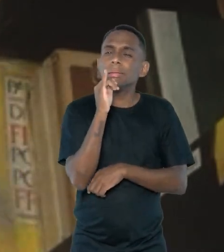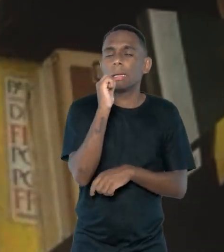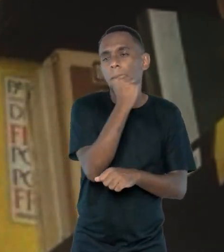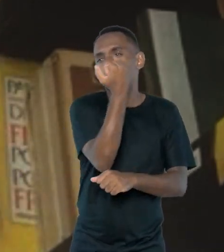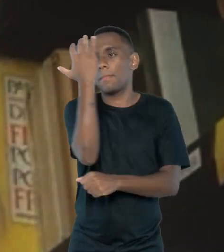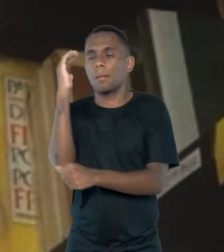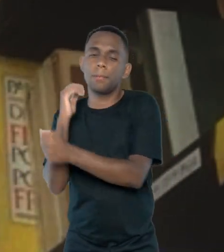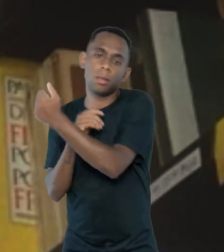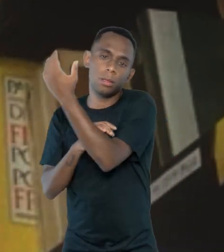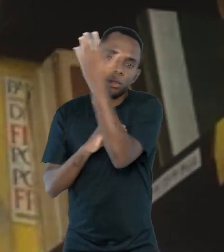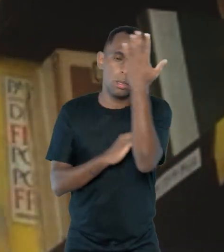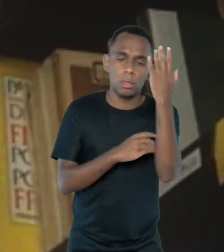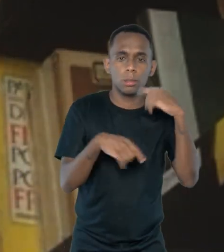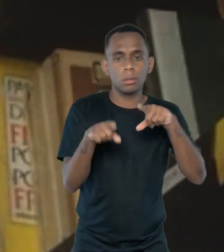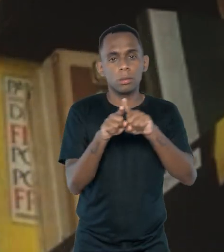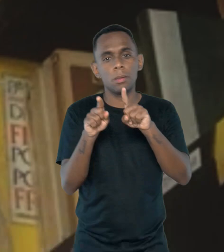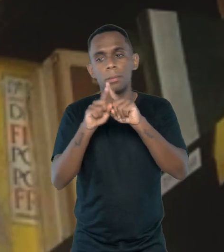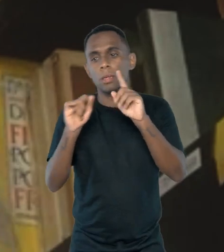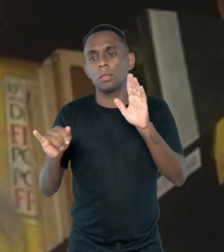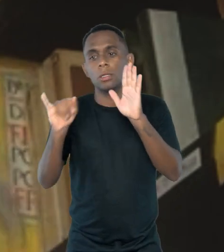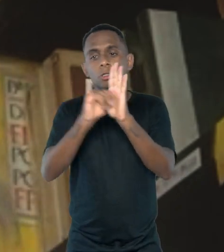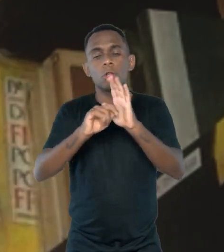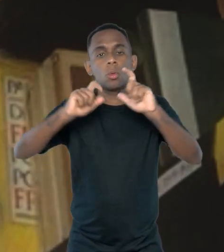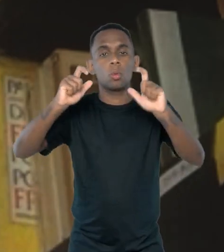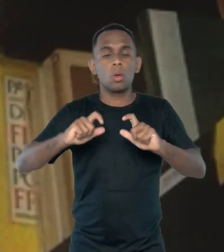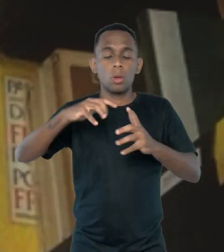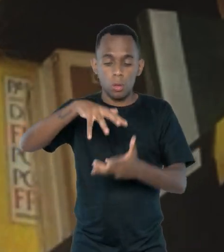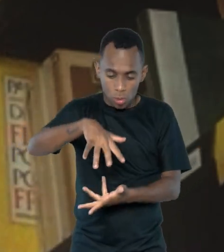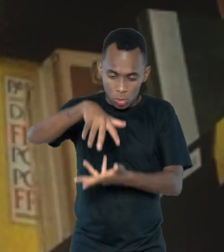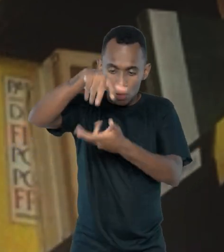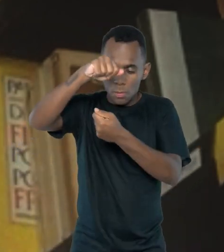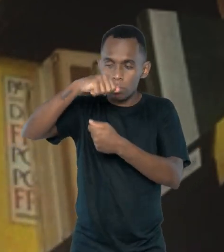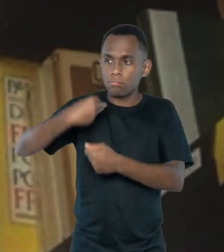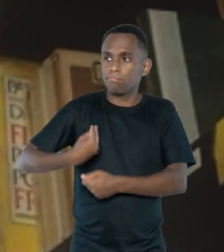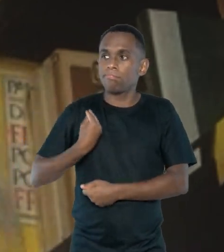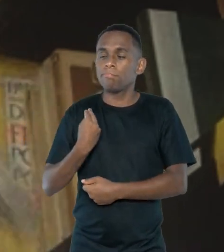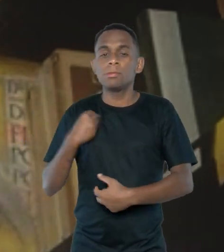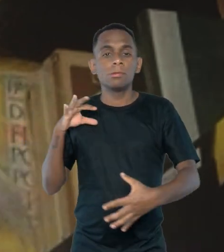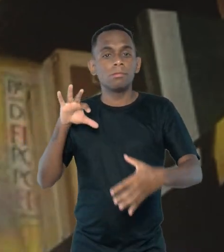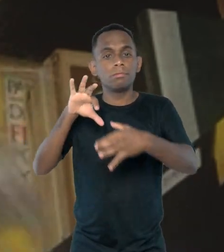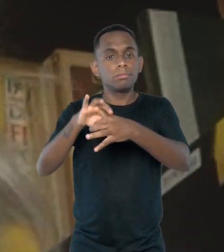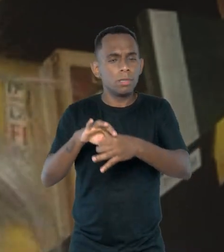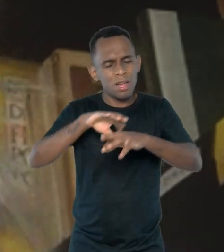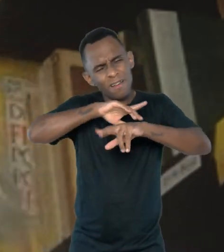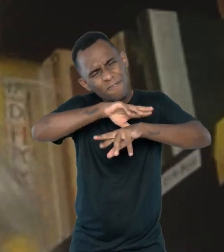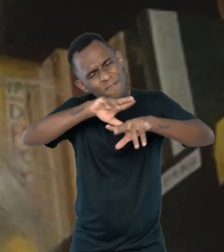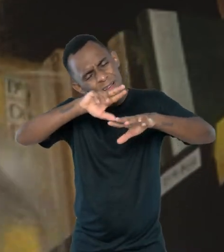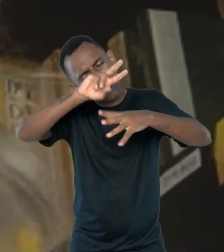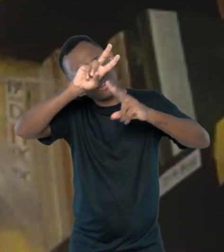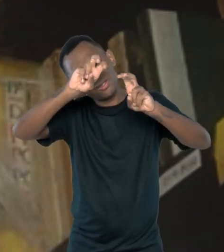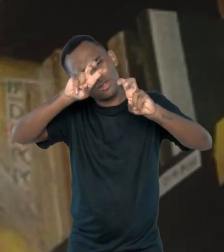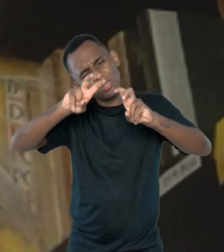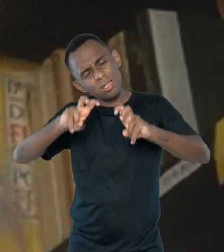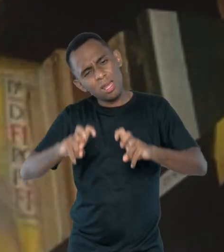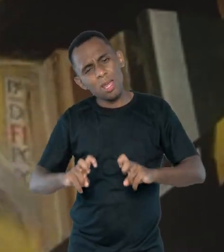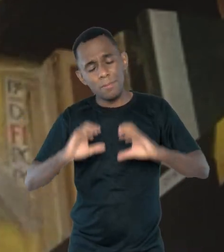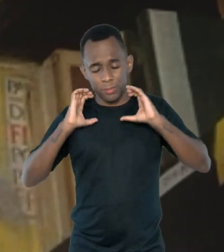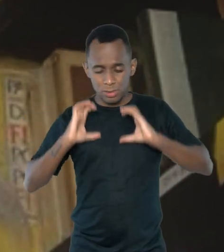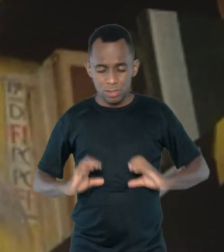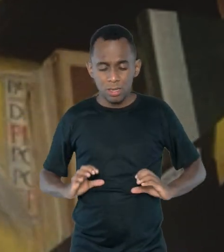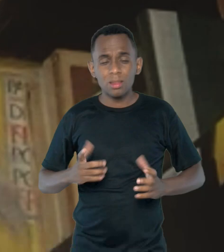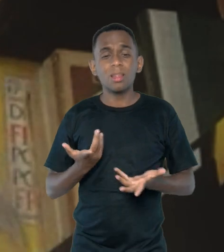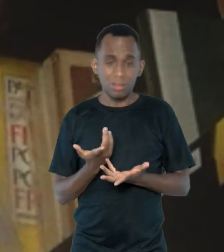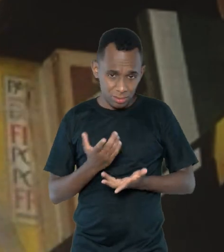ambiental, questão de identidade, de lugar no mundo, questão de pertencimento, várias questões de